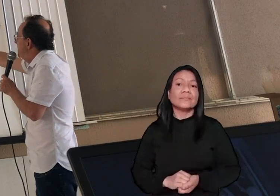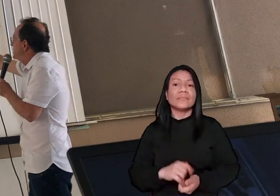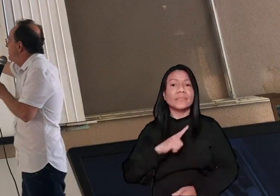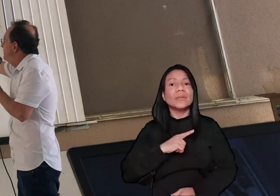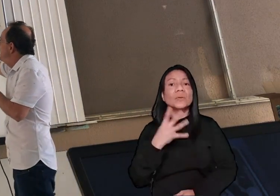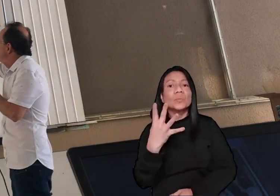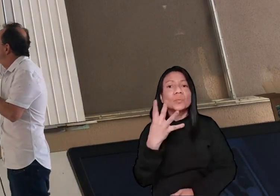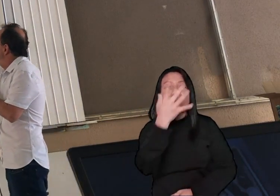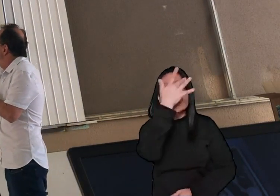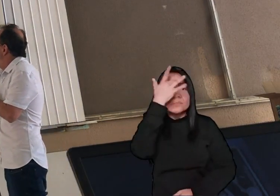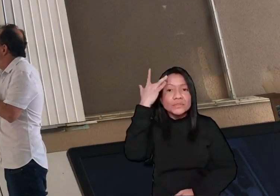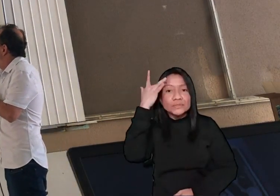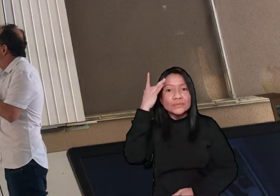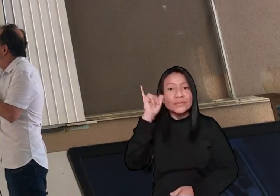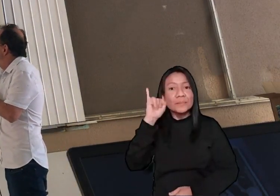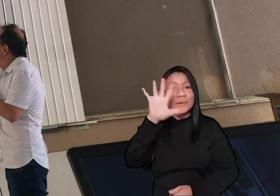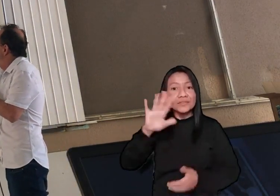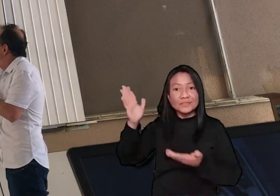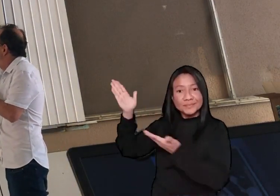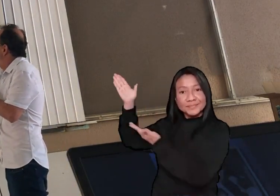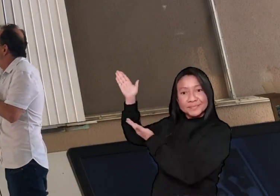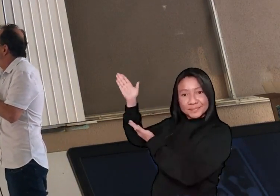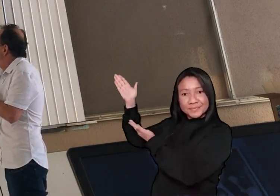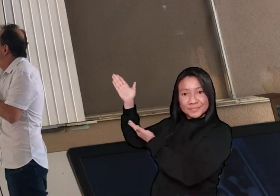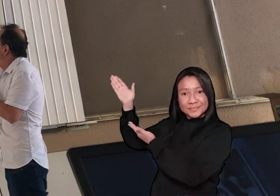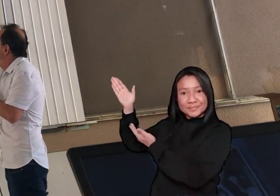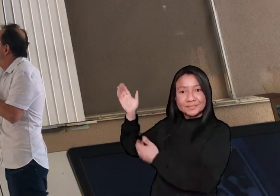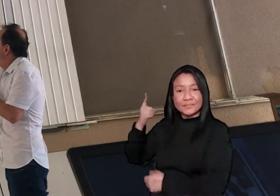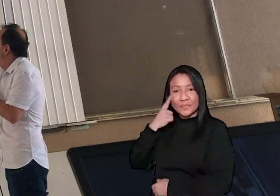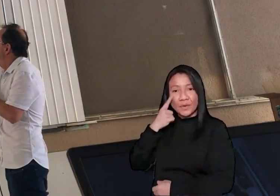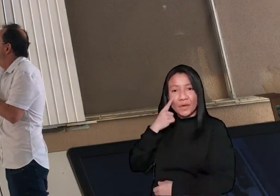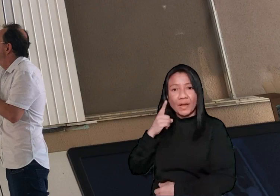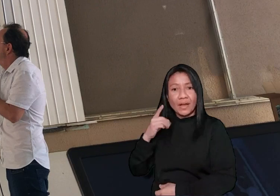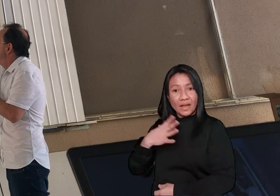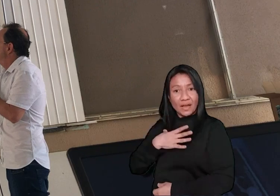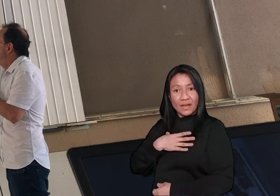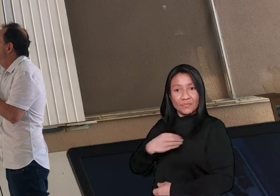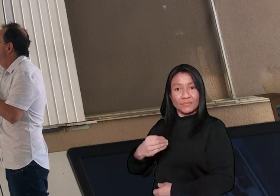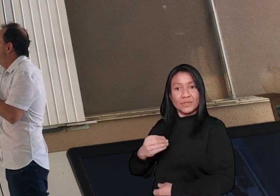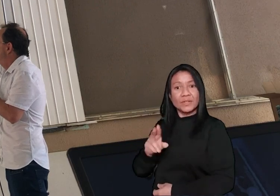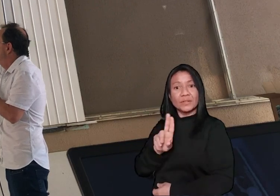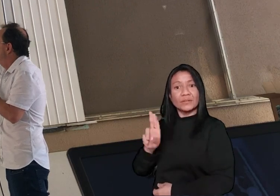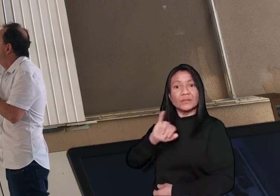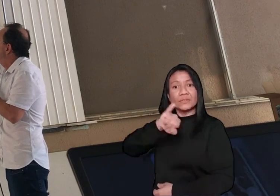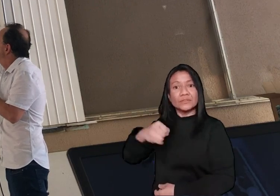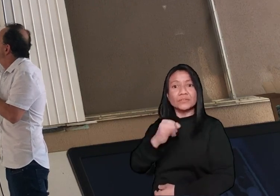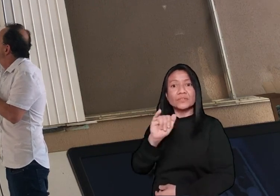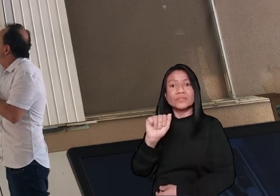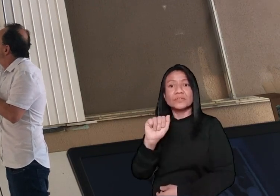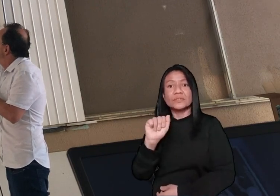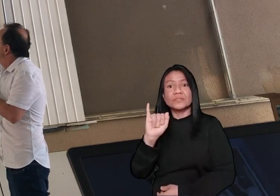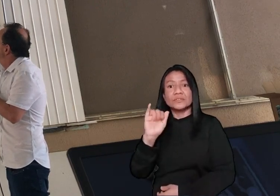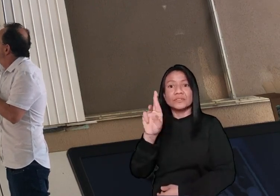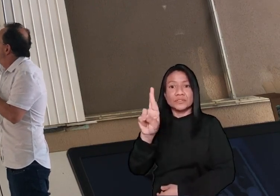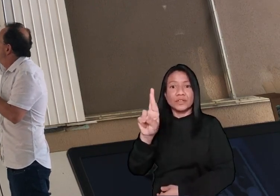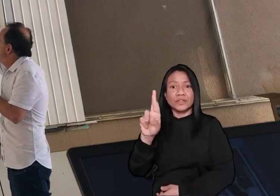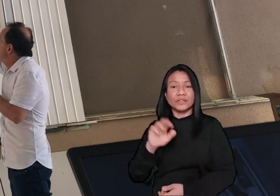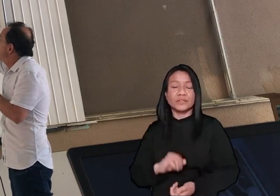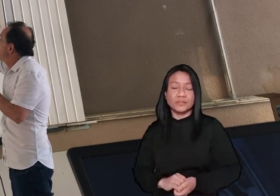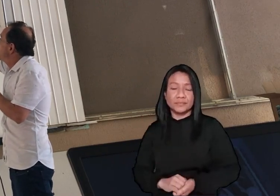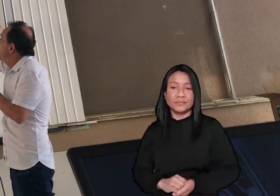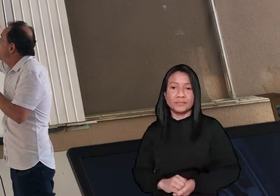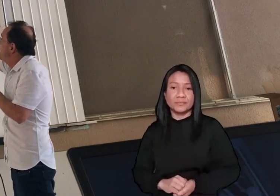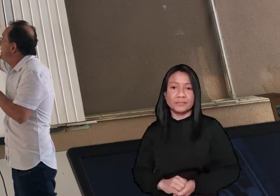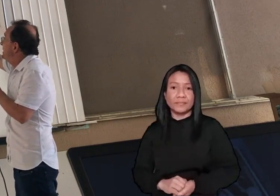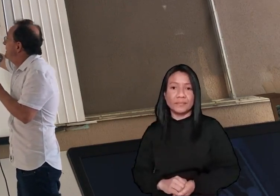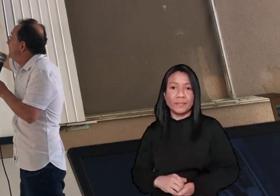uma aqui, acho que é filha do seu Jair de Freitas, acho que é a Dia Palu, que acho que deve estar no Mato Grosso agora, é a dona,